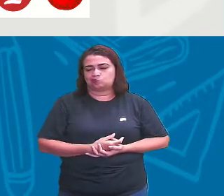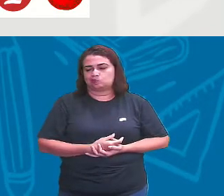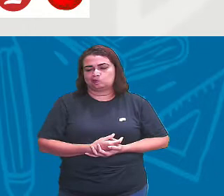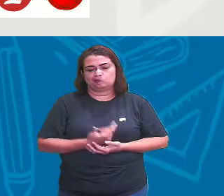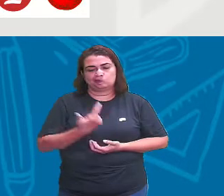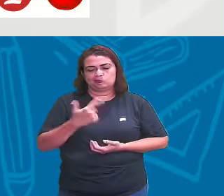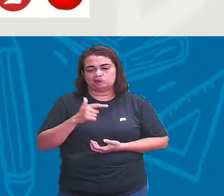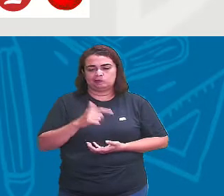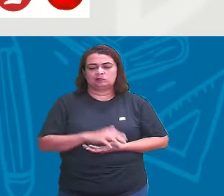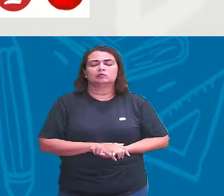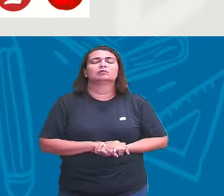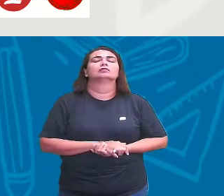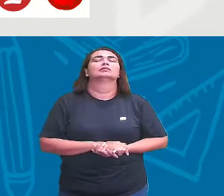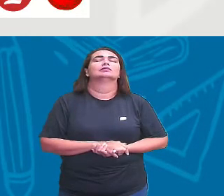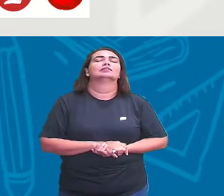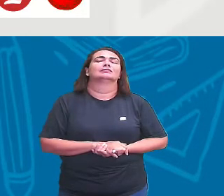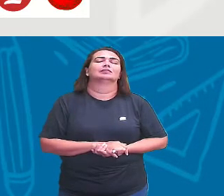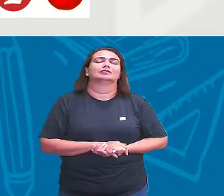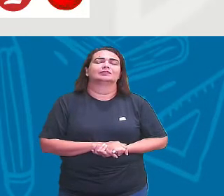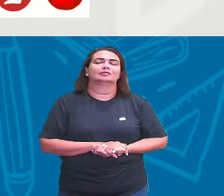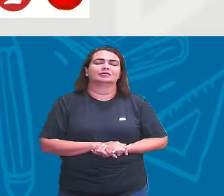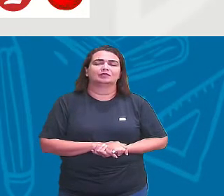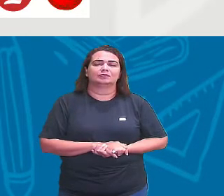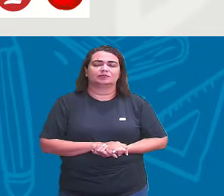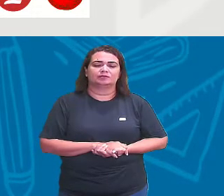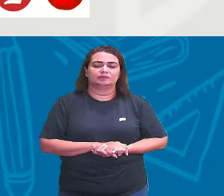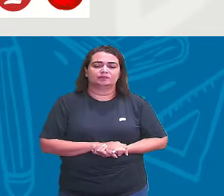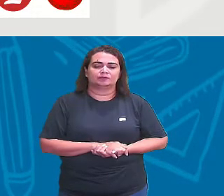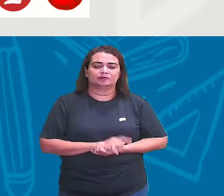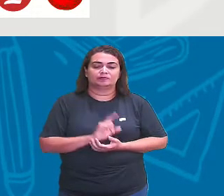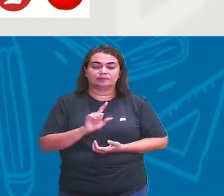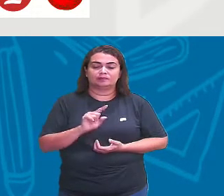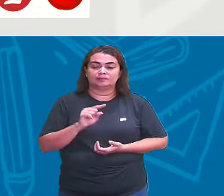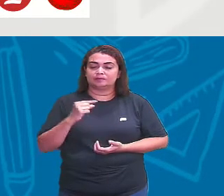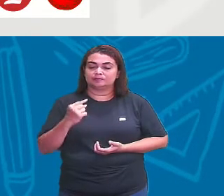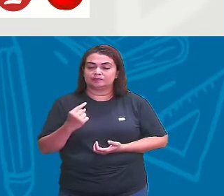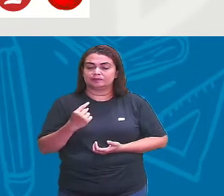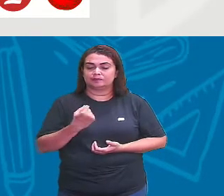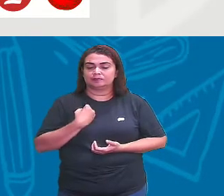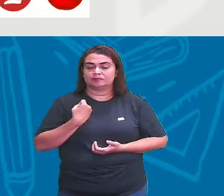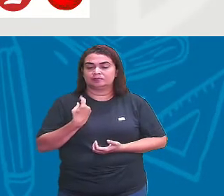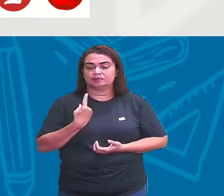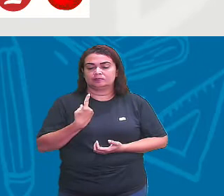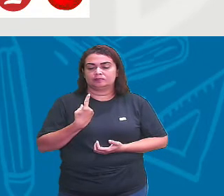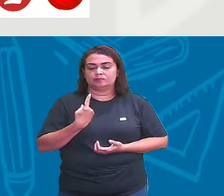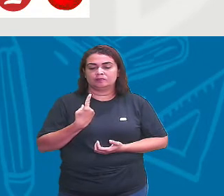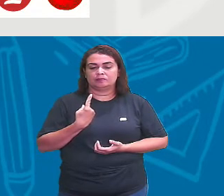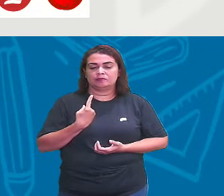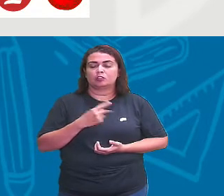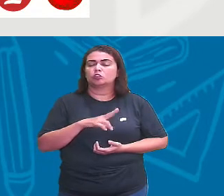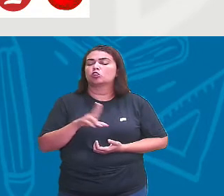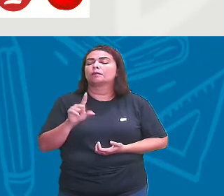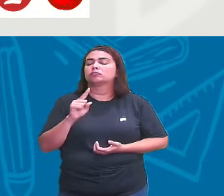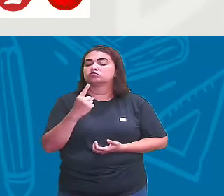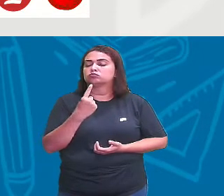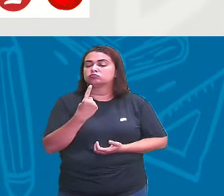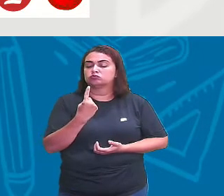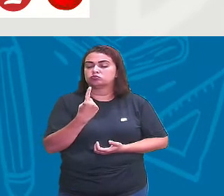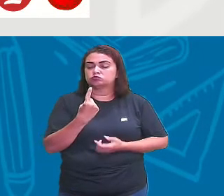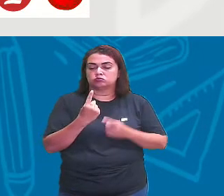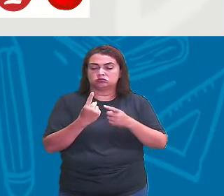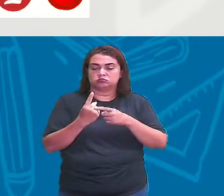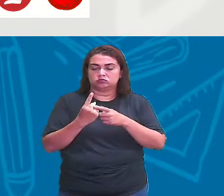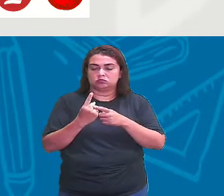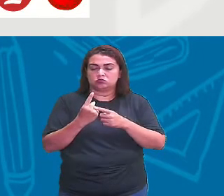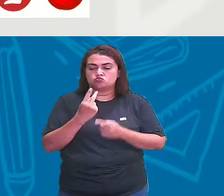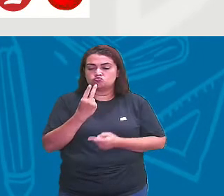não tem letra U na palavra tapete, tá certo? Do lado do tapete tem um número. O nome desse número você sabe? O